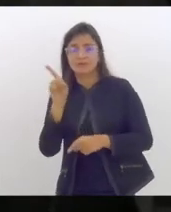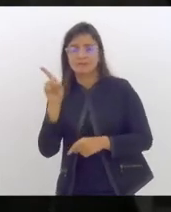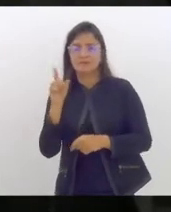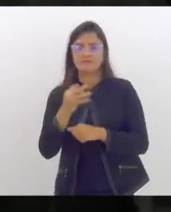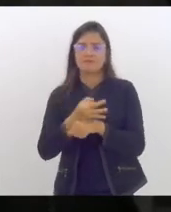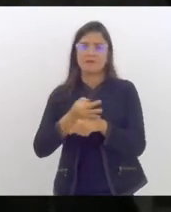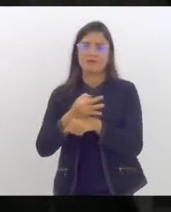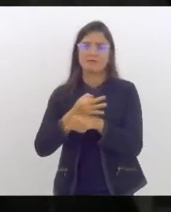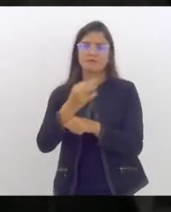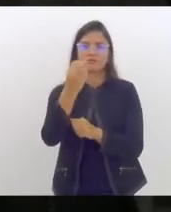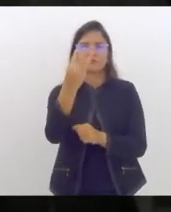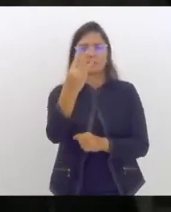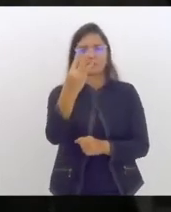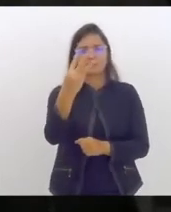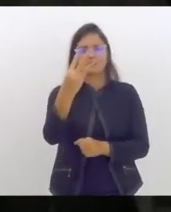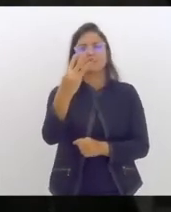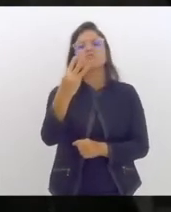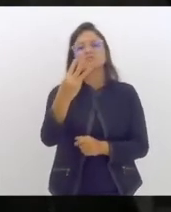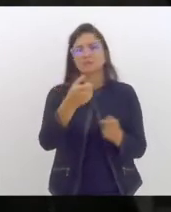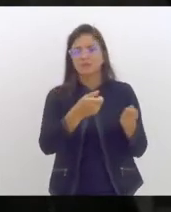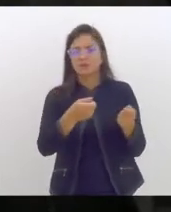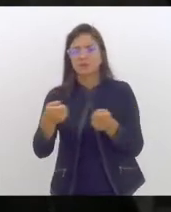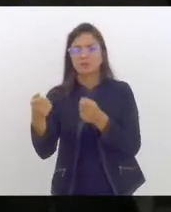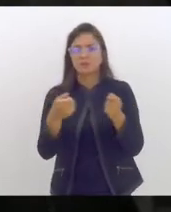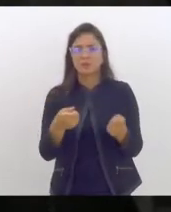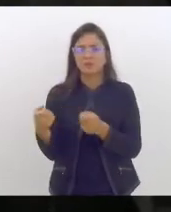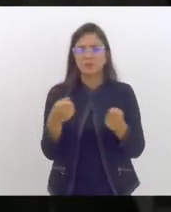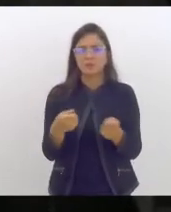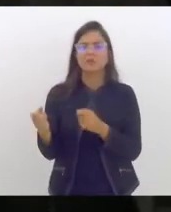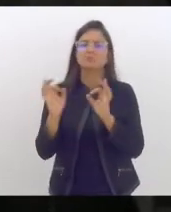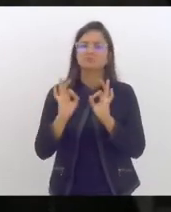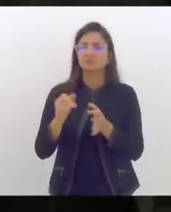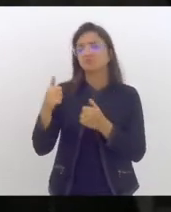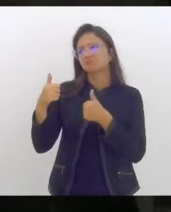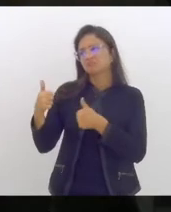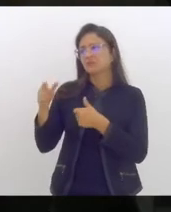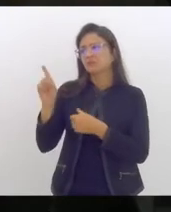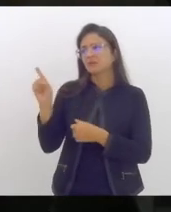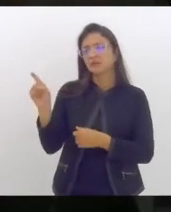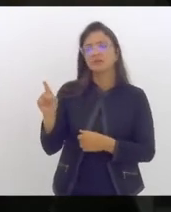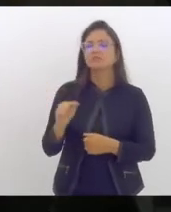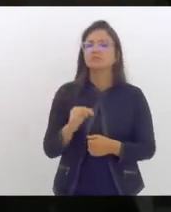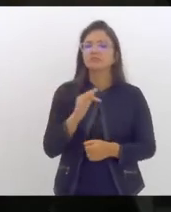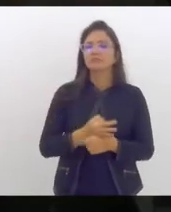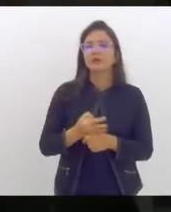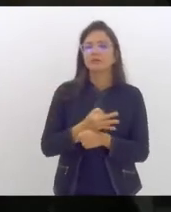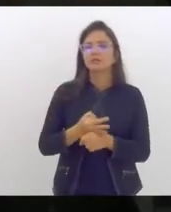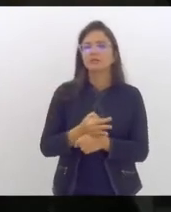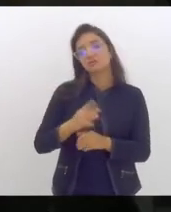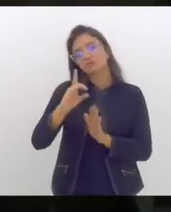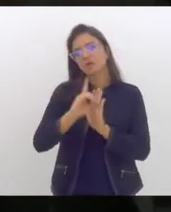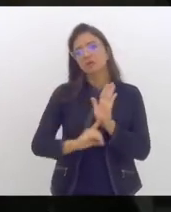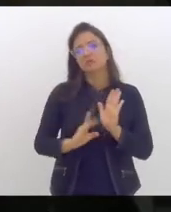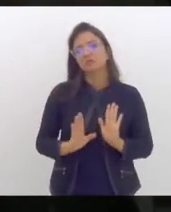férias regulamentares. E somente agora,